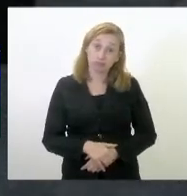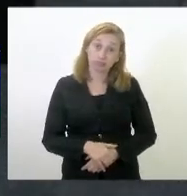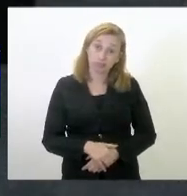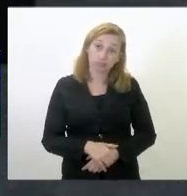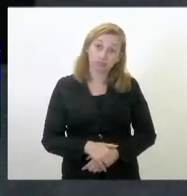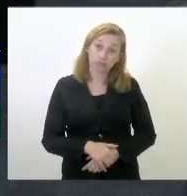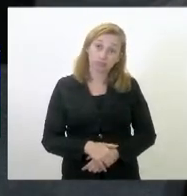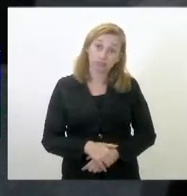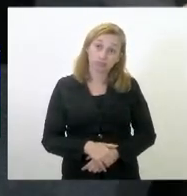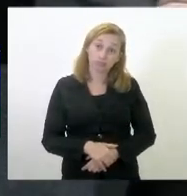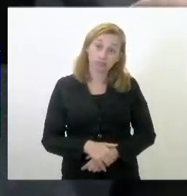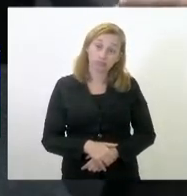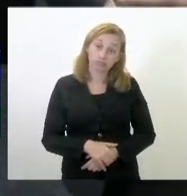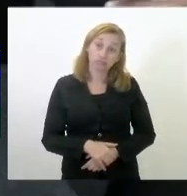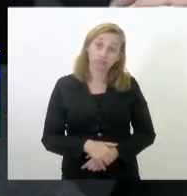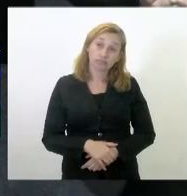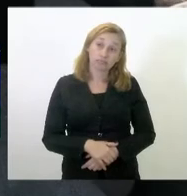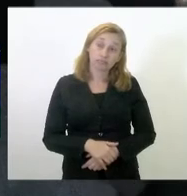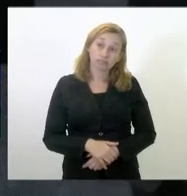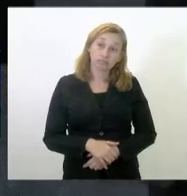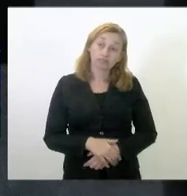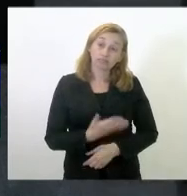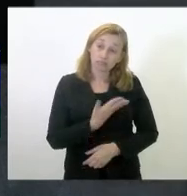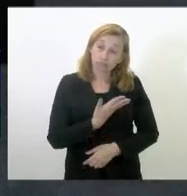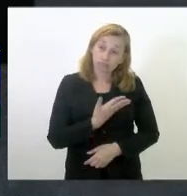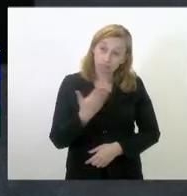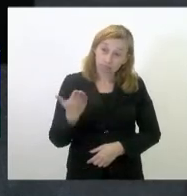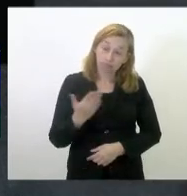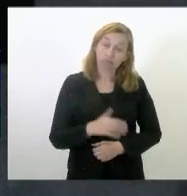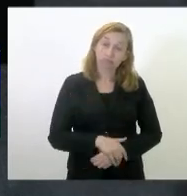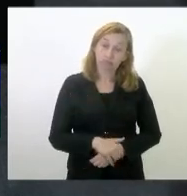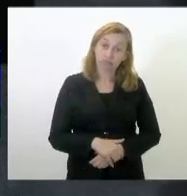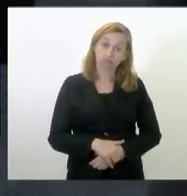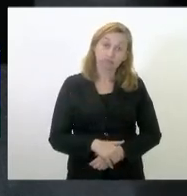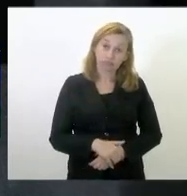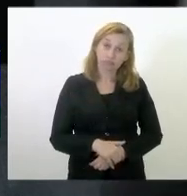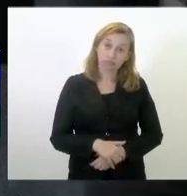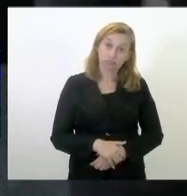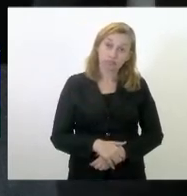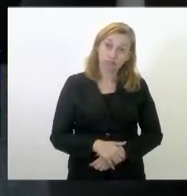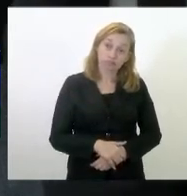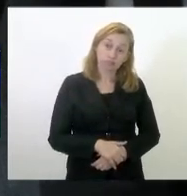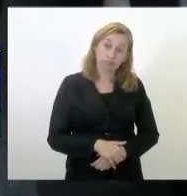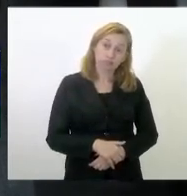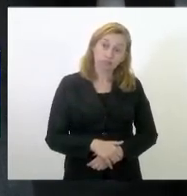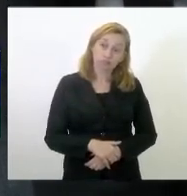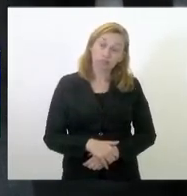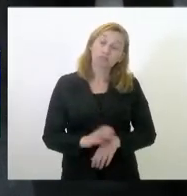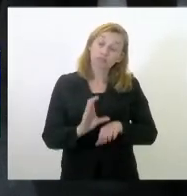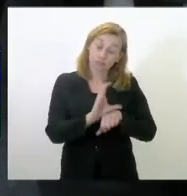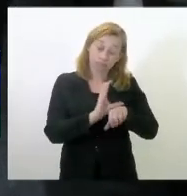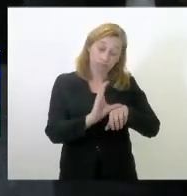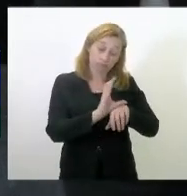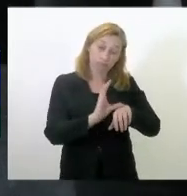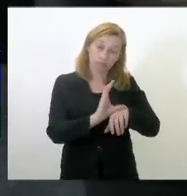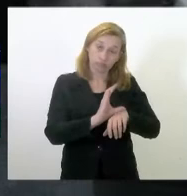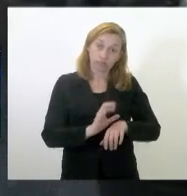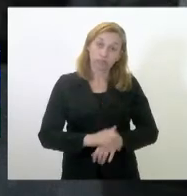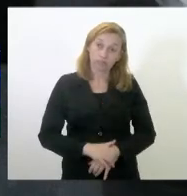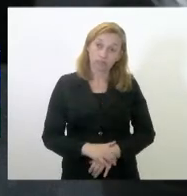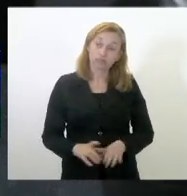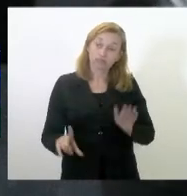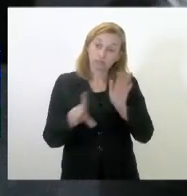que pese a boa vontade do nosso parecerista, o que determina a Constituição e a